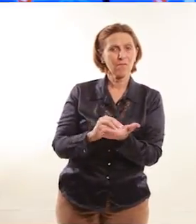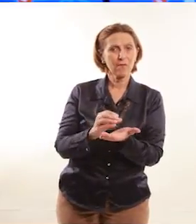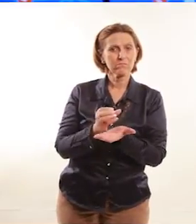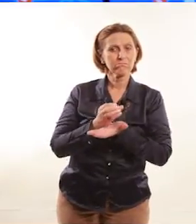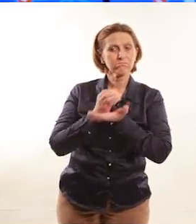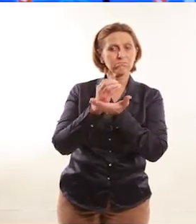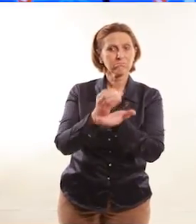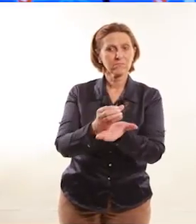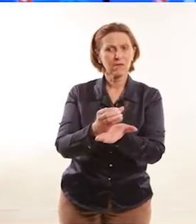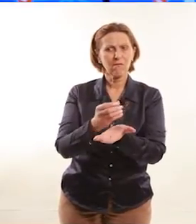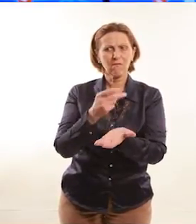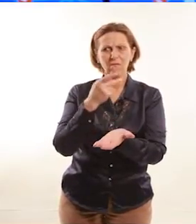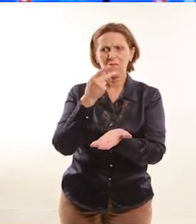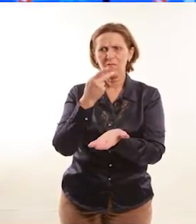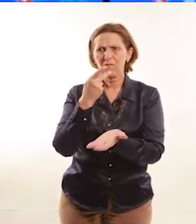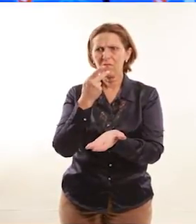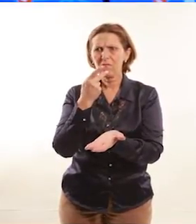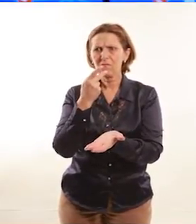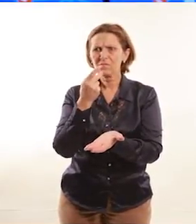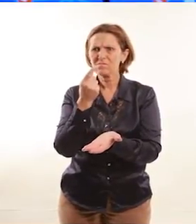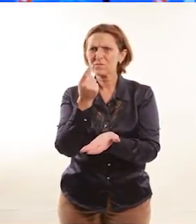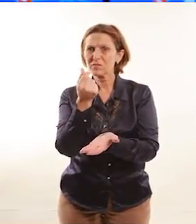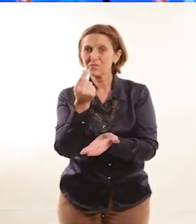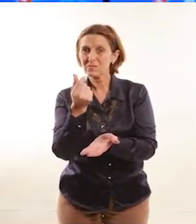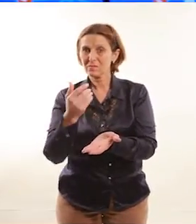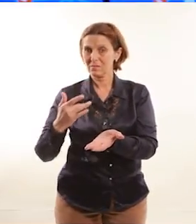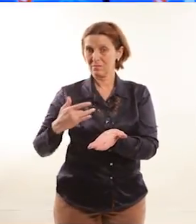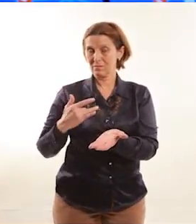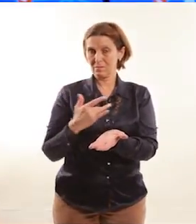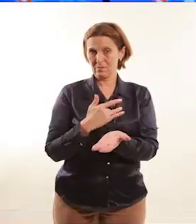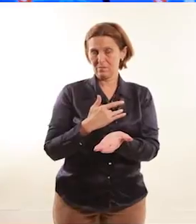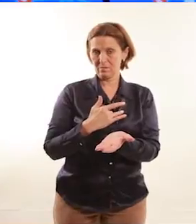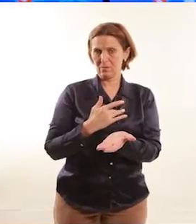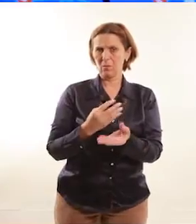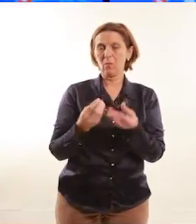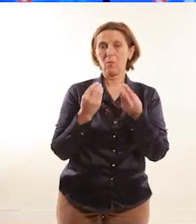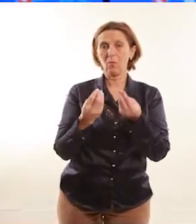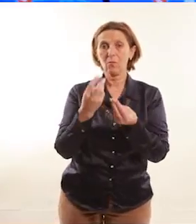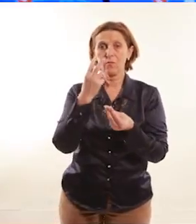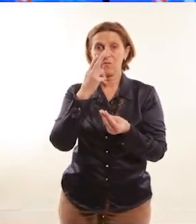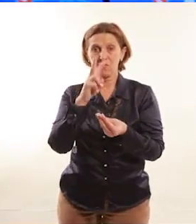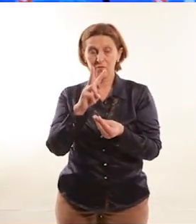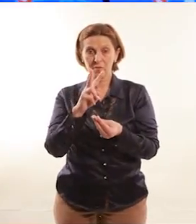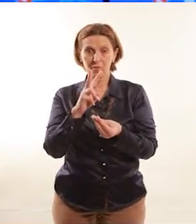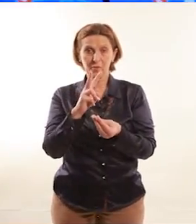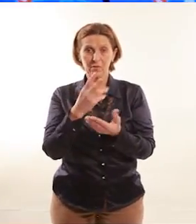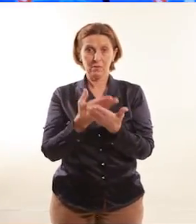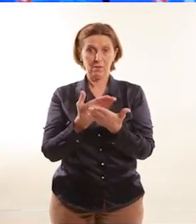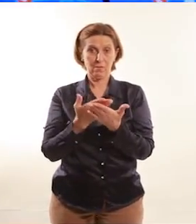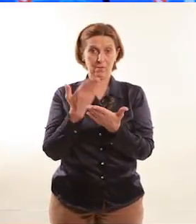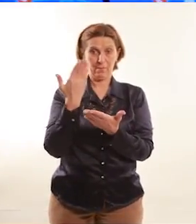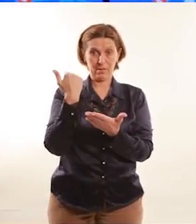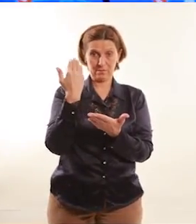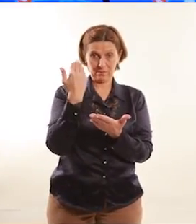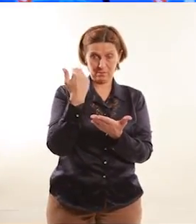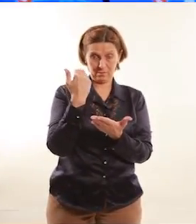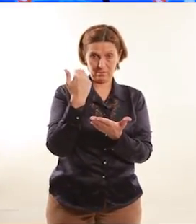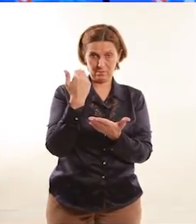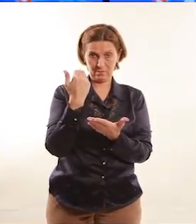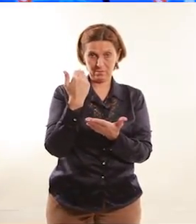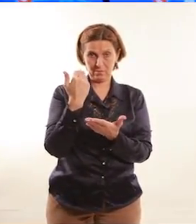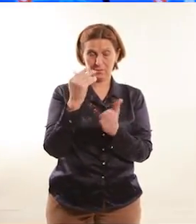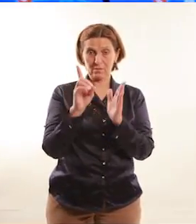A gente escuta muito falar essa questão do subfinanciamento da saúde. Como nós vimos na unidade 1, a diretriz